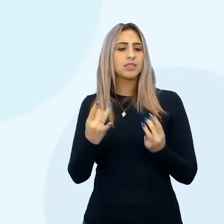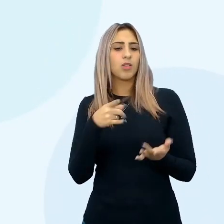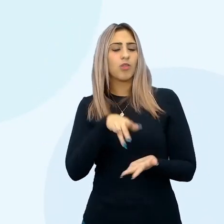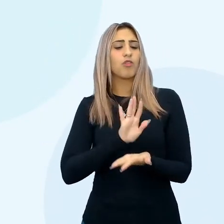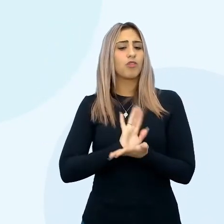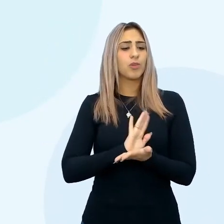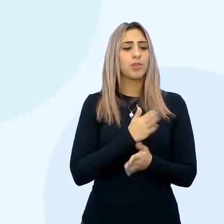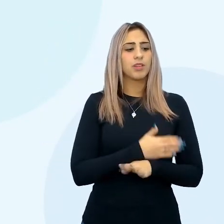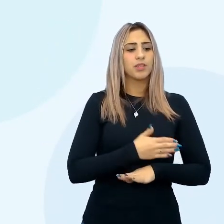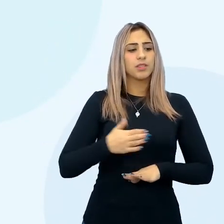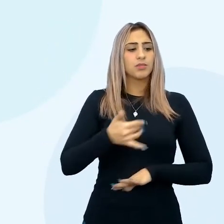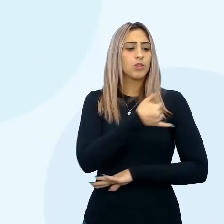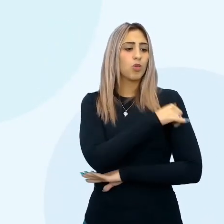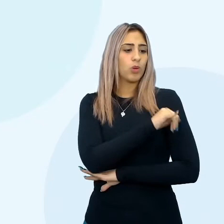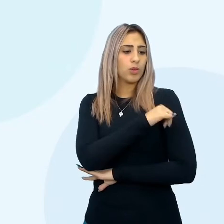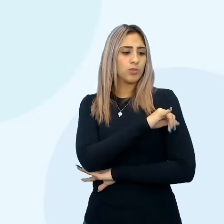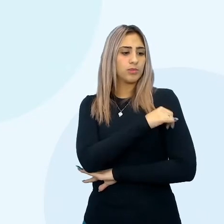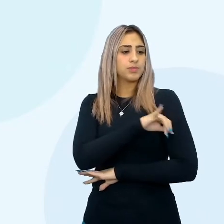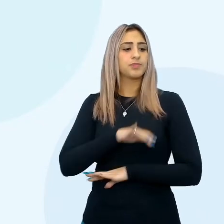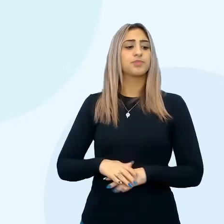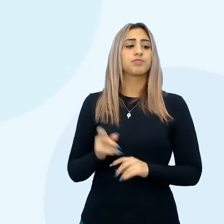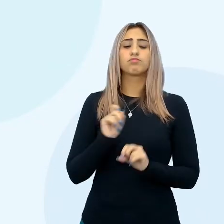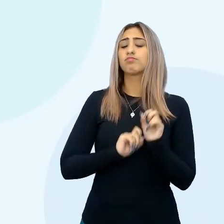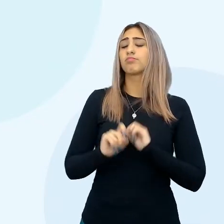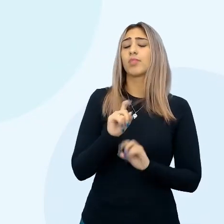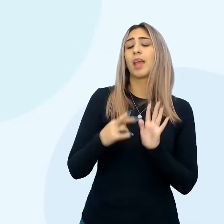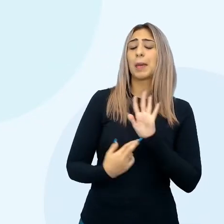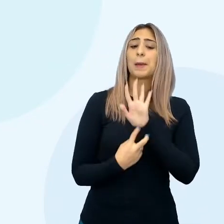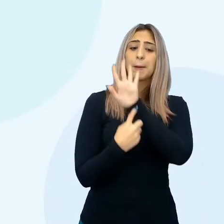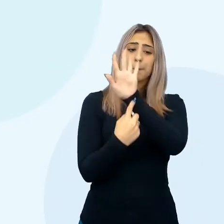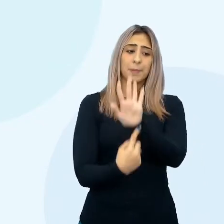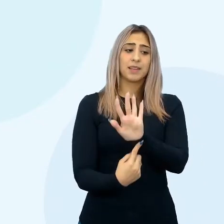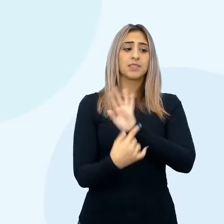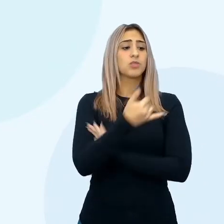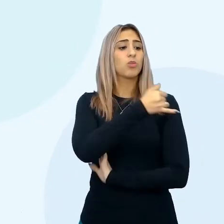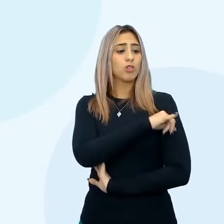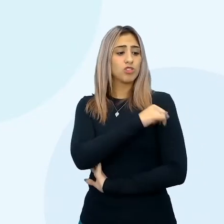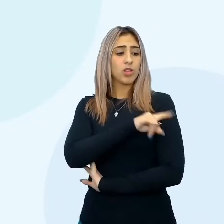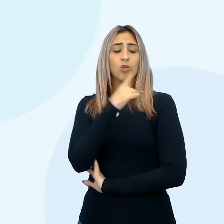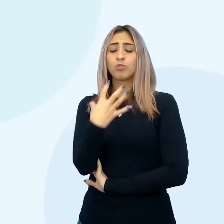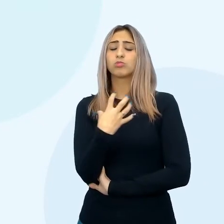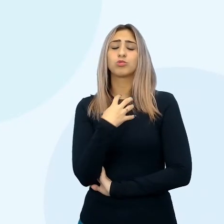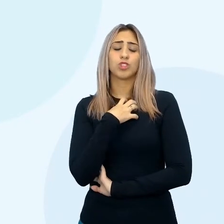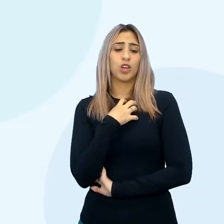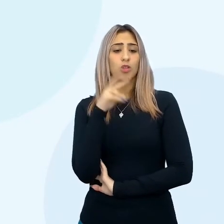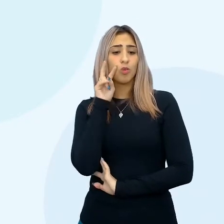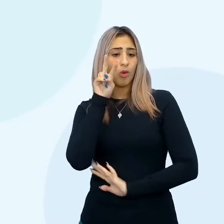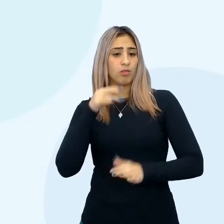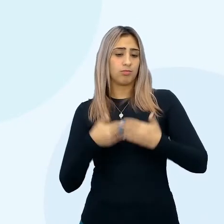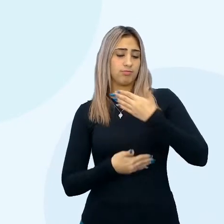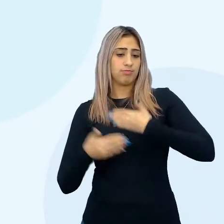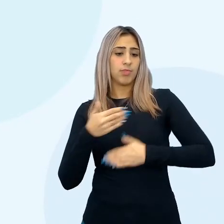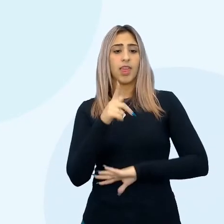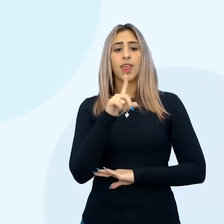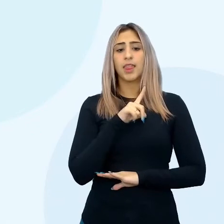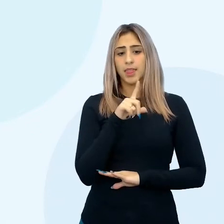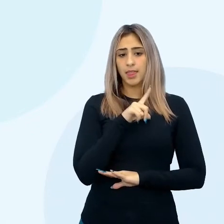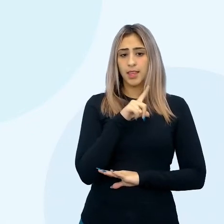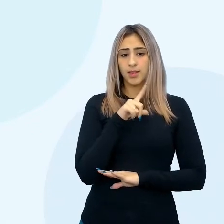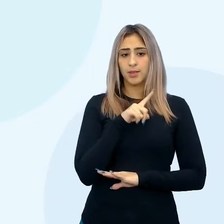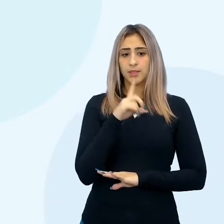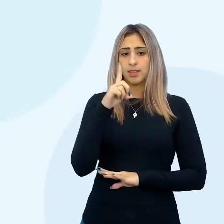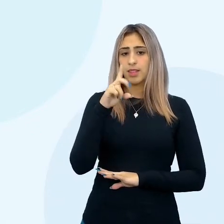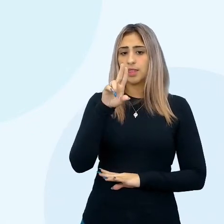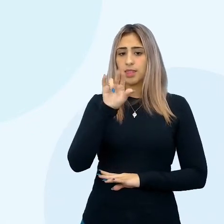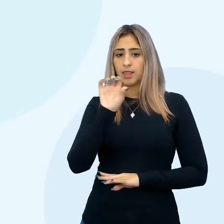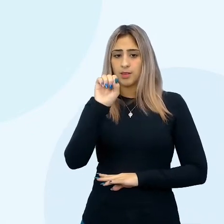se passa no Rio de Janeiro. Ou seja, apresenta o Rio de Janeiro de alguma forma. Olha só na tela, temos aí, ó,